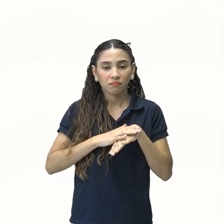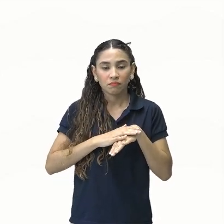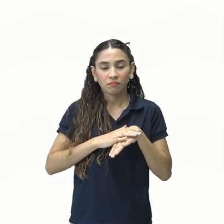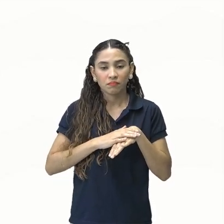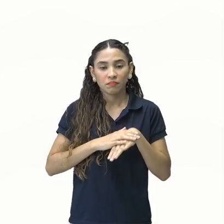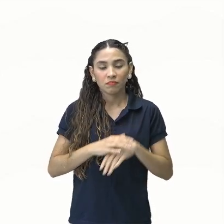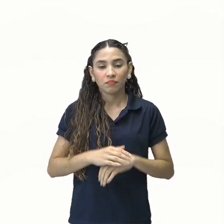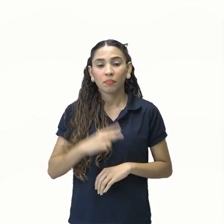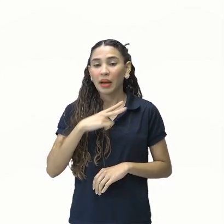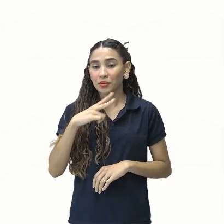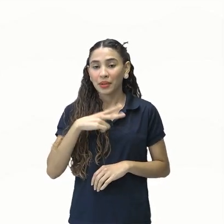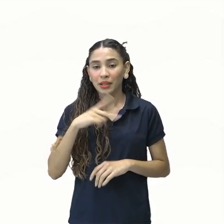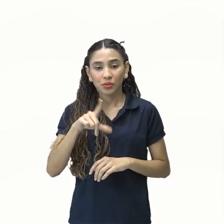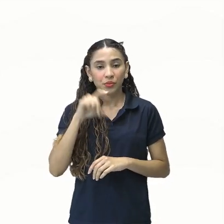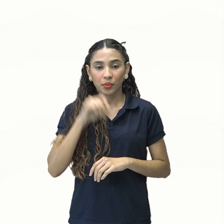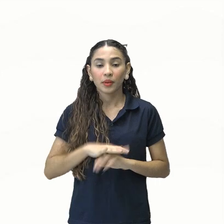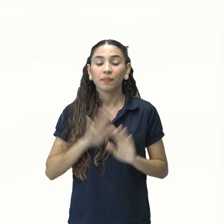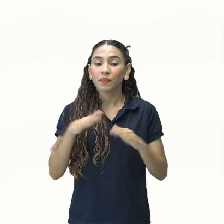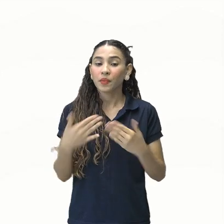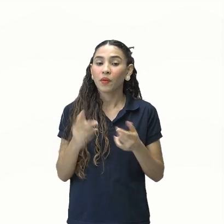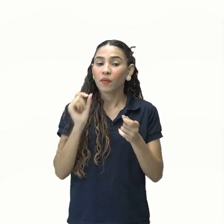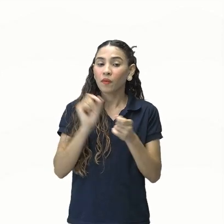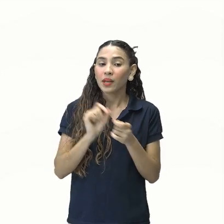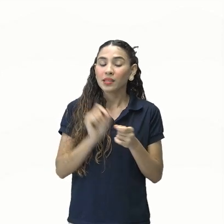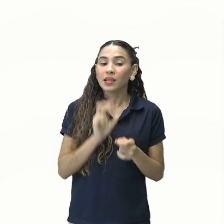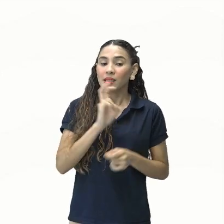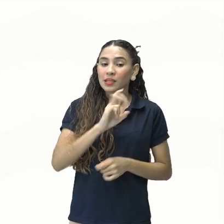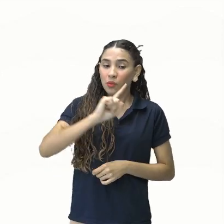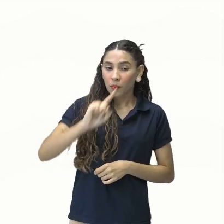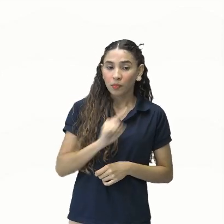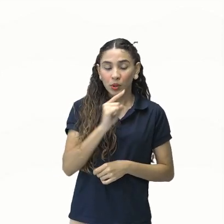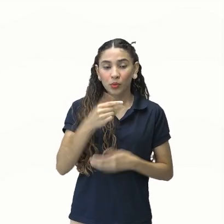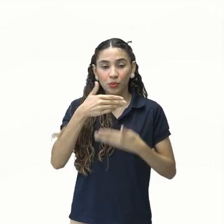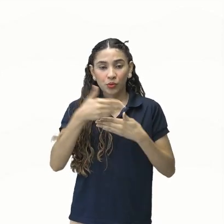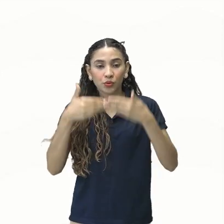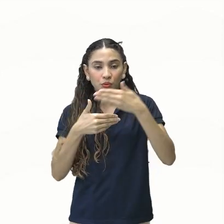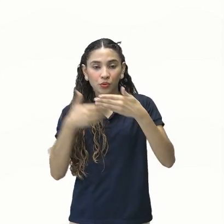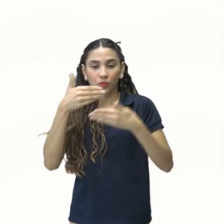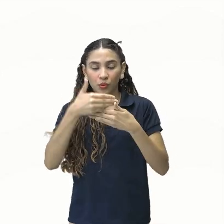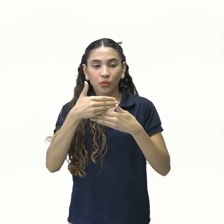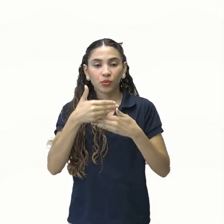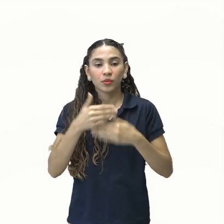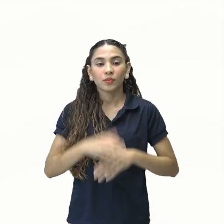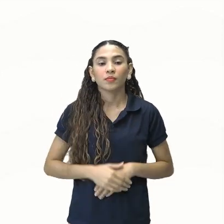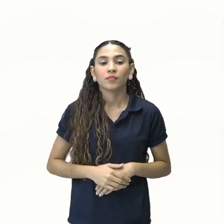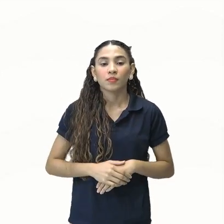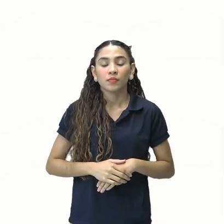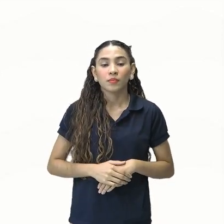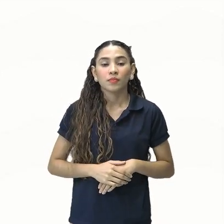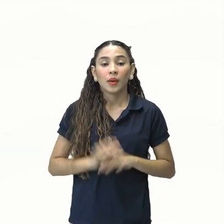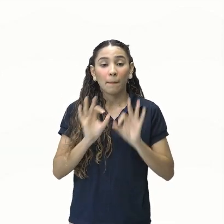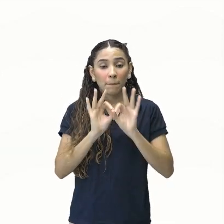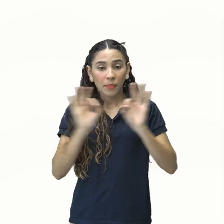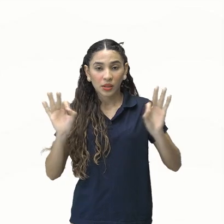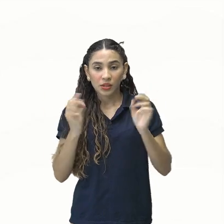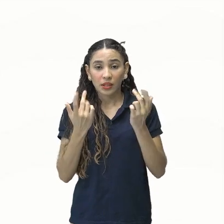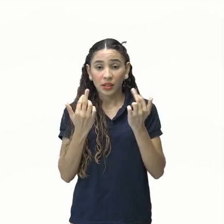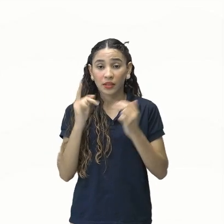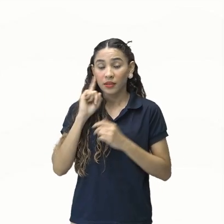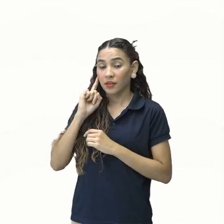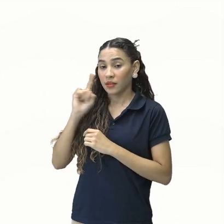bem? Então, para eu produzir os 5.000 tijolos com aquelas medidas,